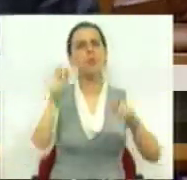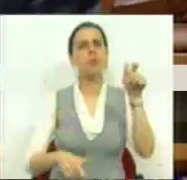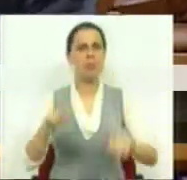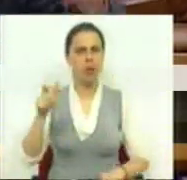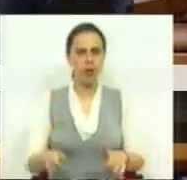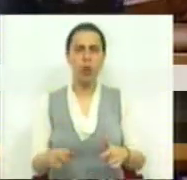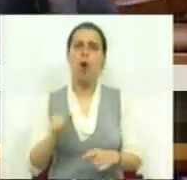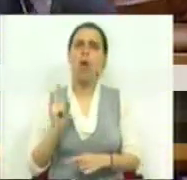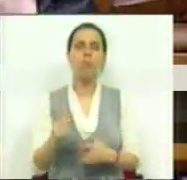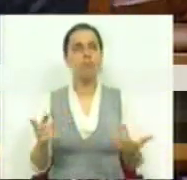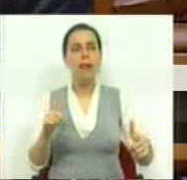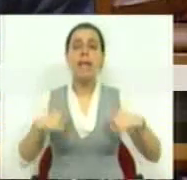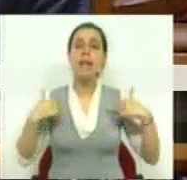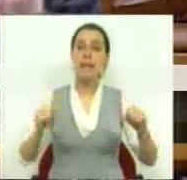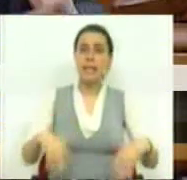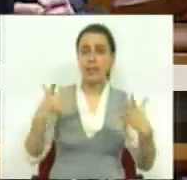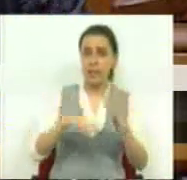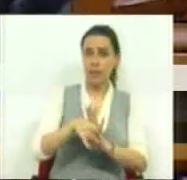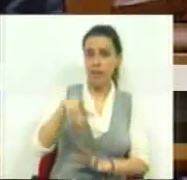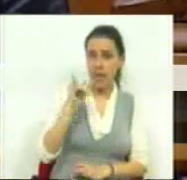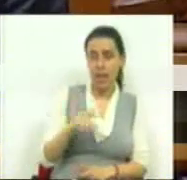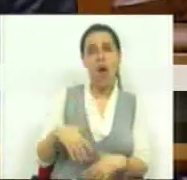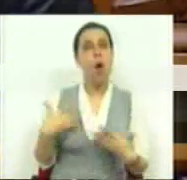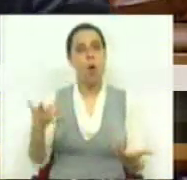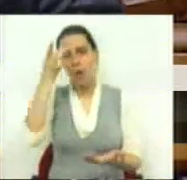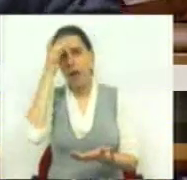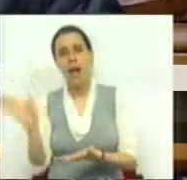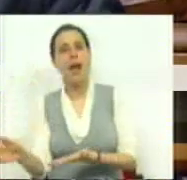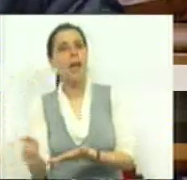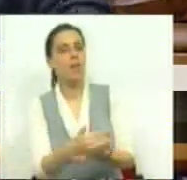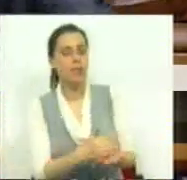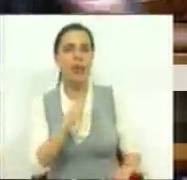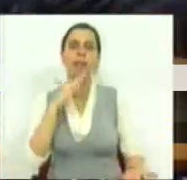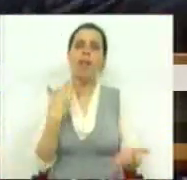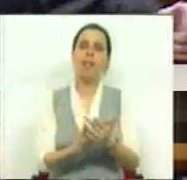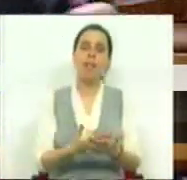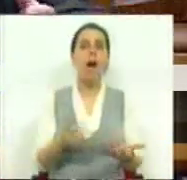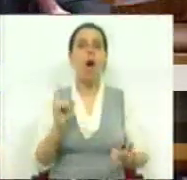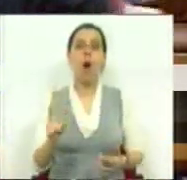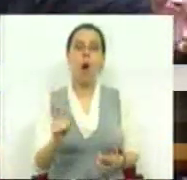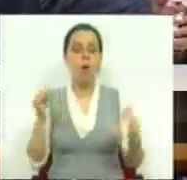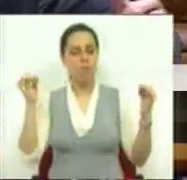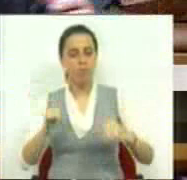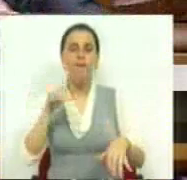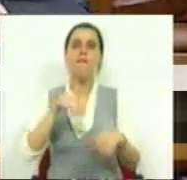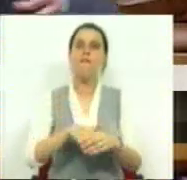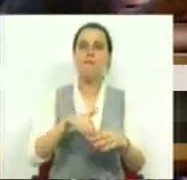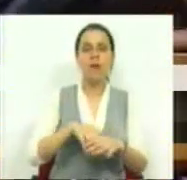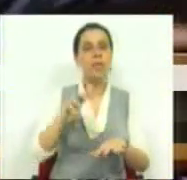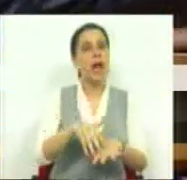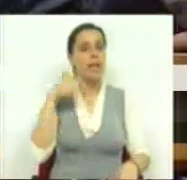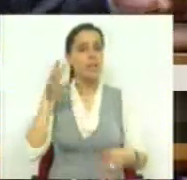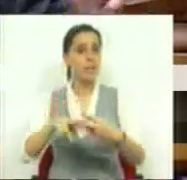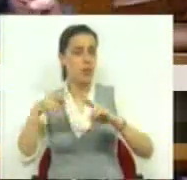populações, seja através da sua iniciativa de lei, seja através do referendo, vai ganhando através de moções e de votos de